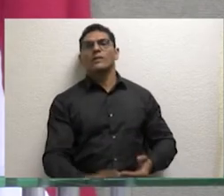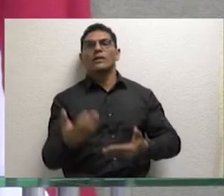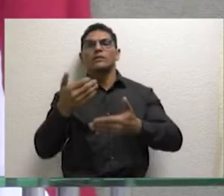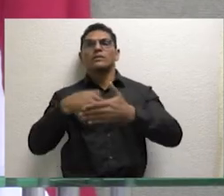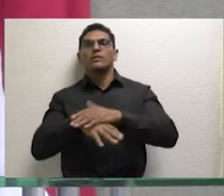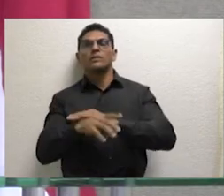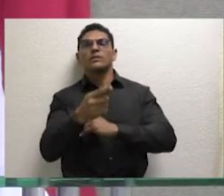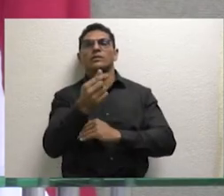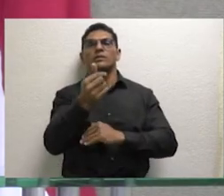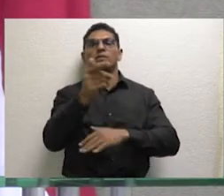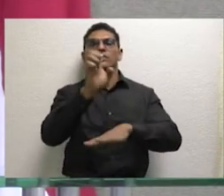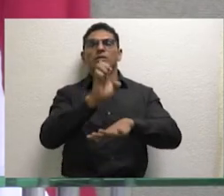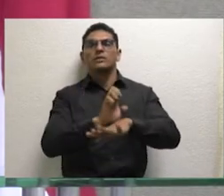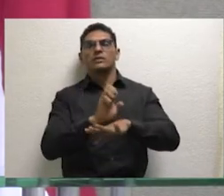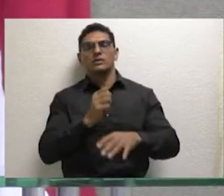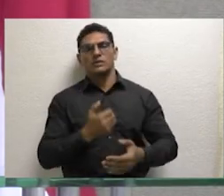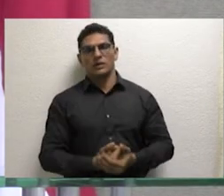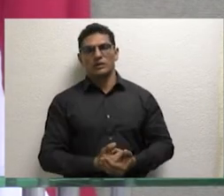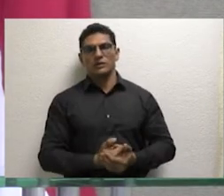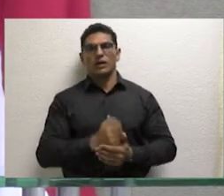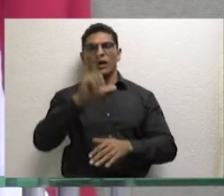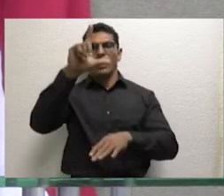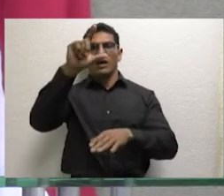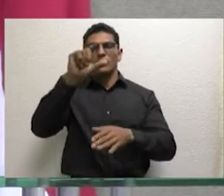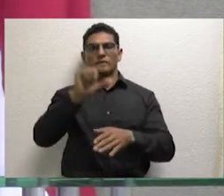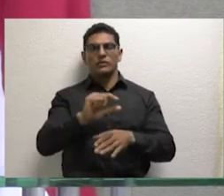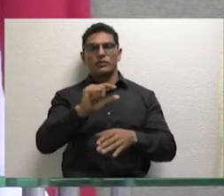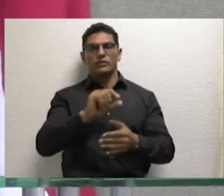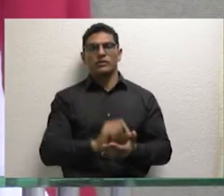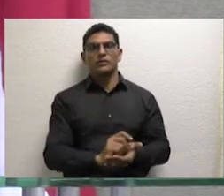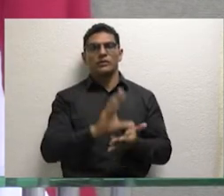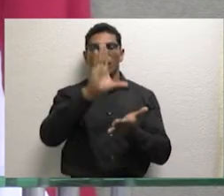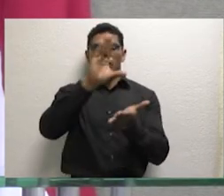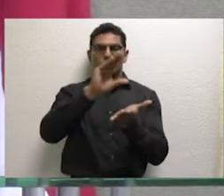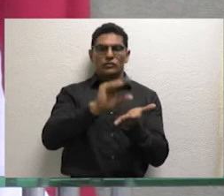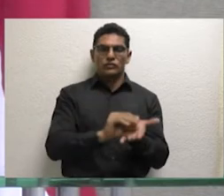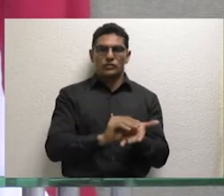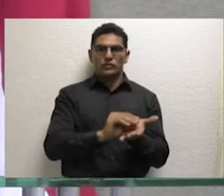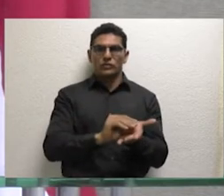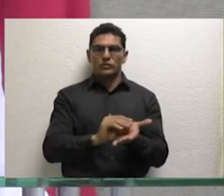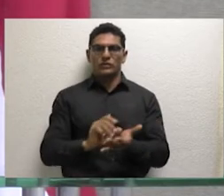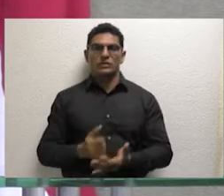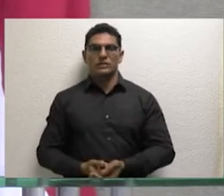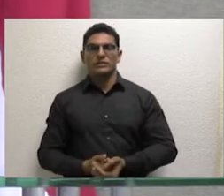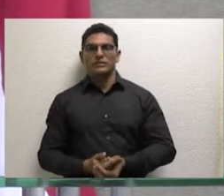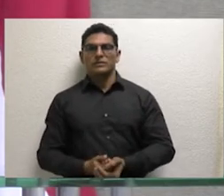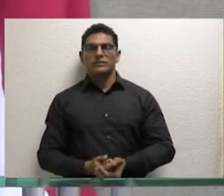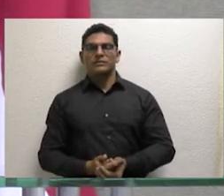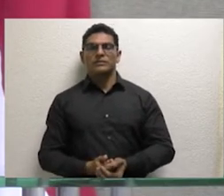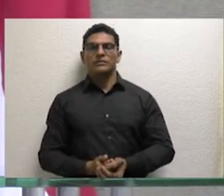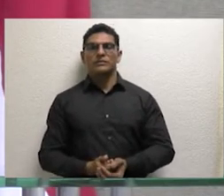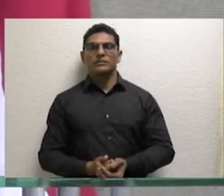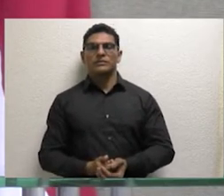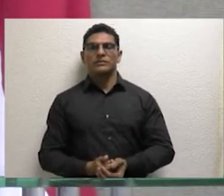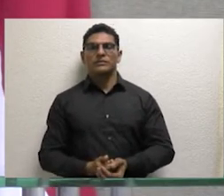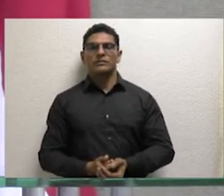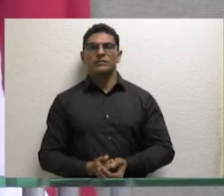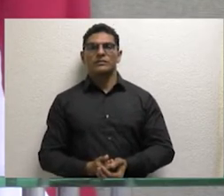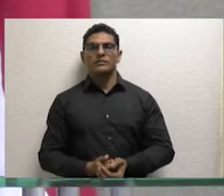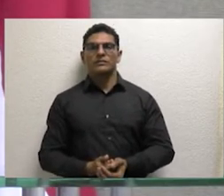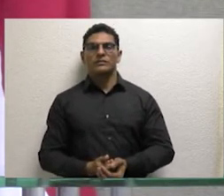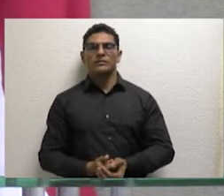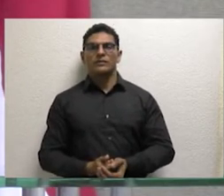ela contrapõe ela diminui demais o peso dessa renúncia que o modelo diz